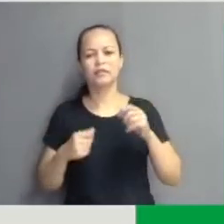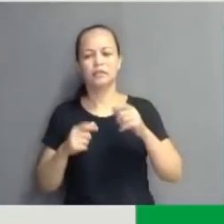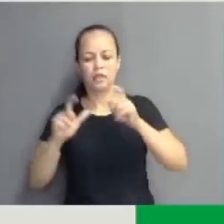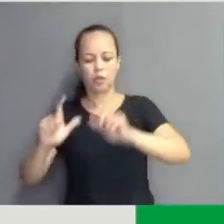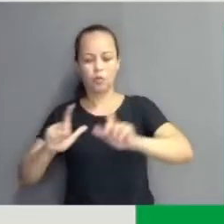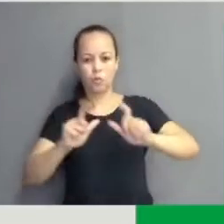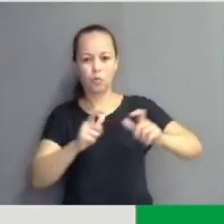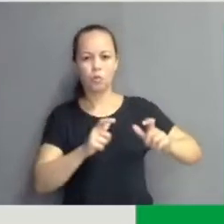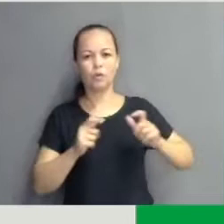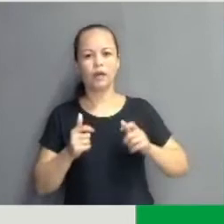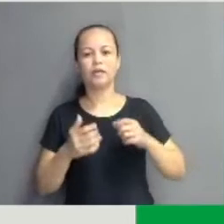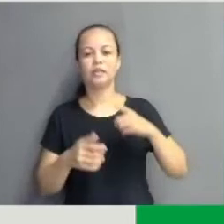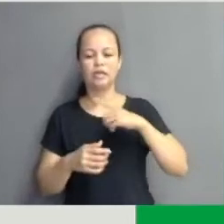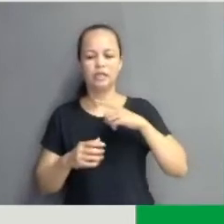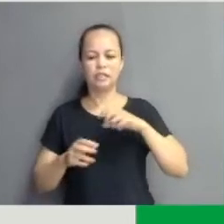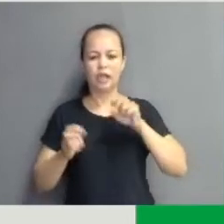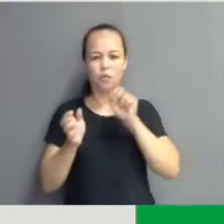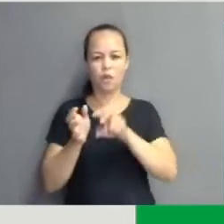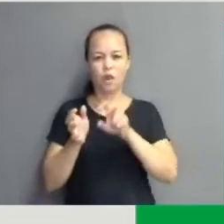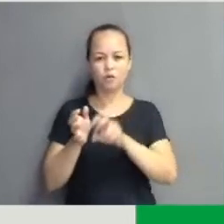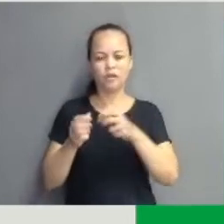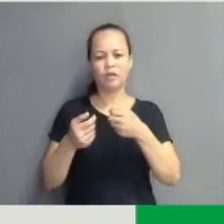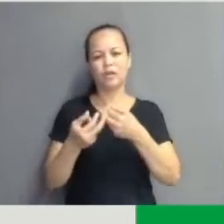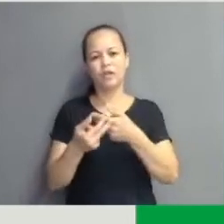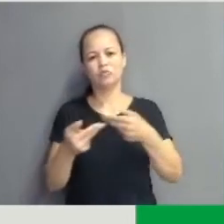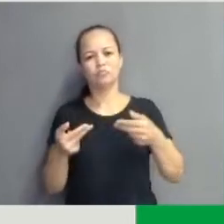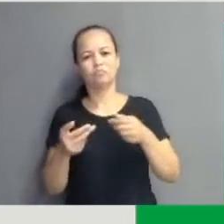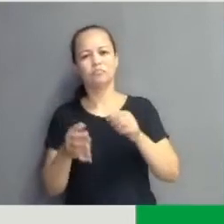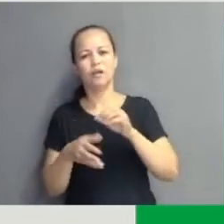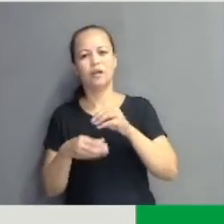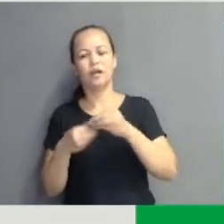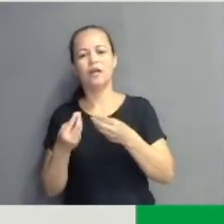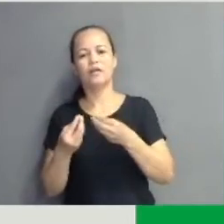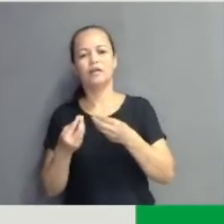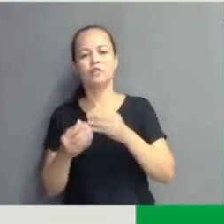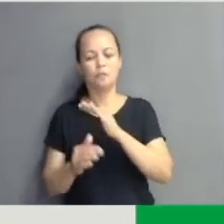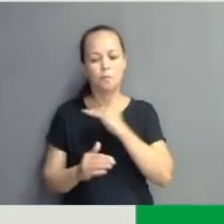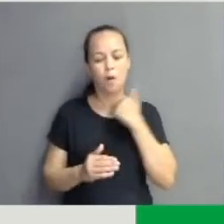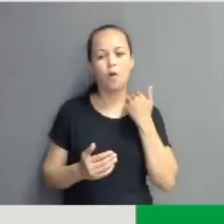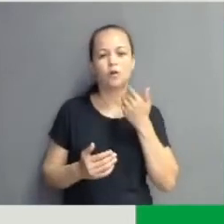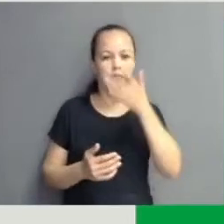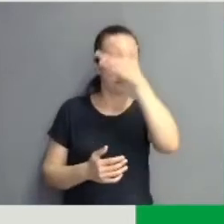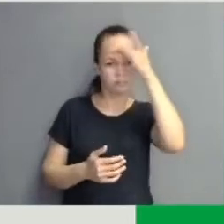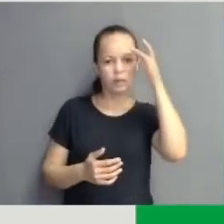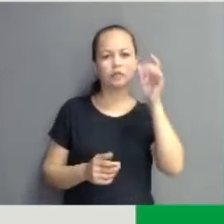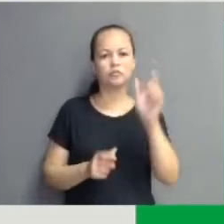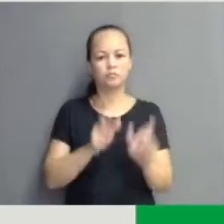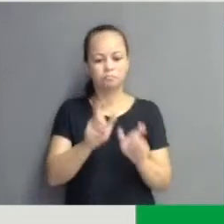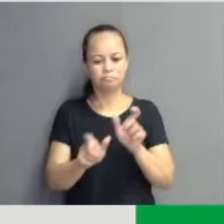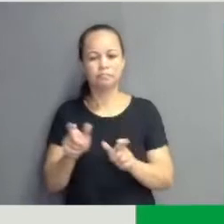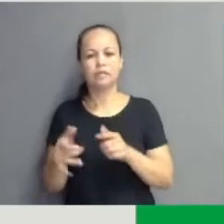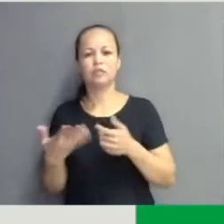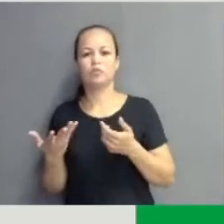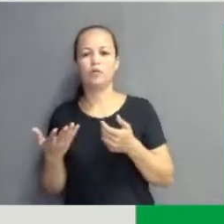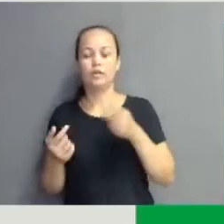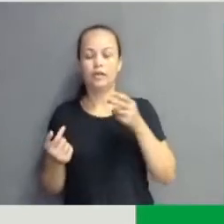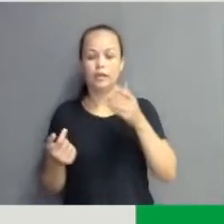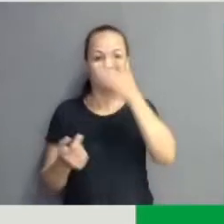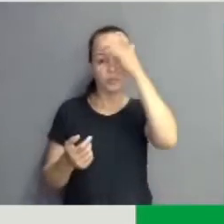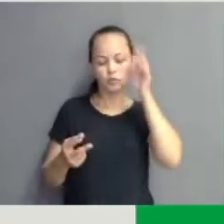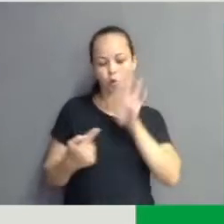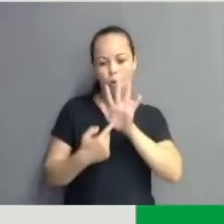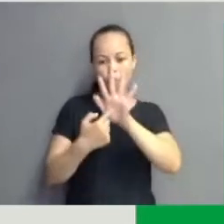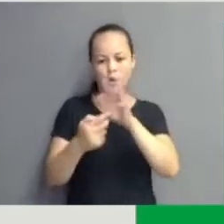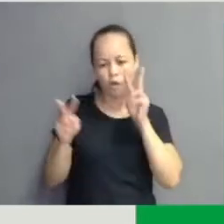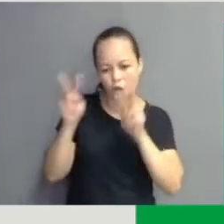lugar que tem algum produto químico específico tem riscos e morte separar as pessoas e as pessoas ao verem essa placa